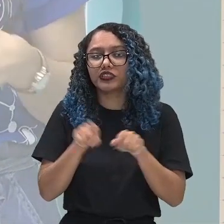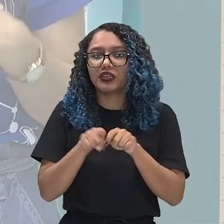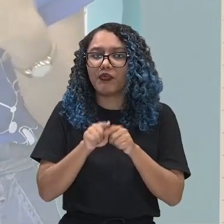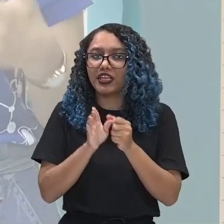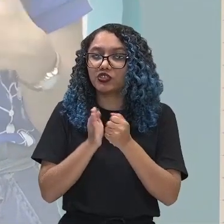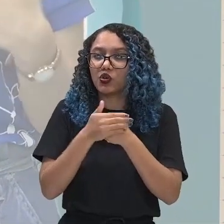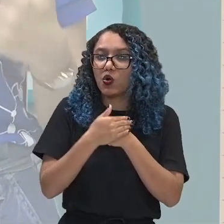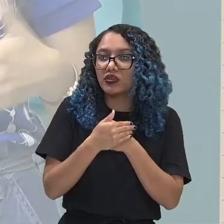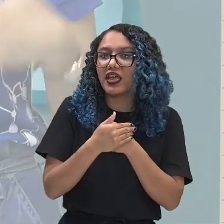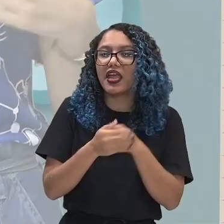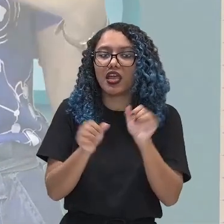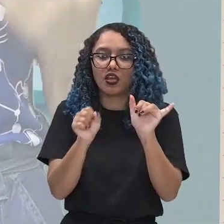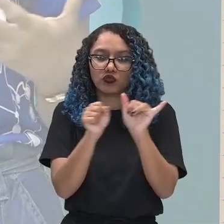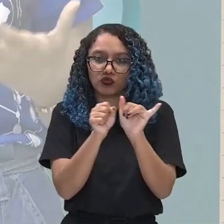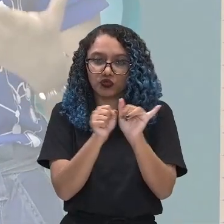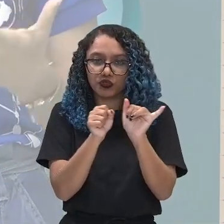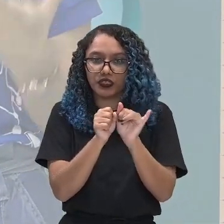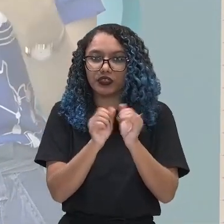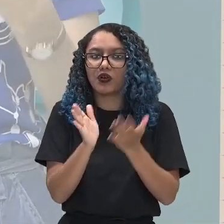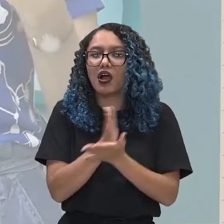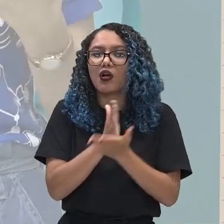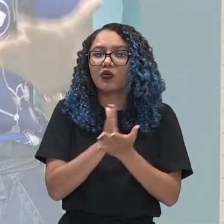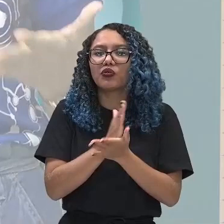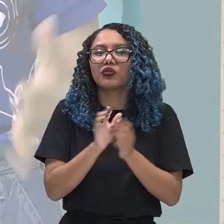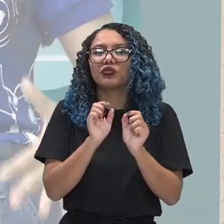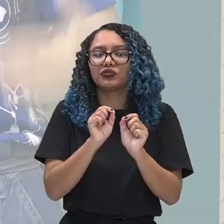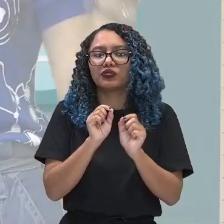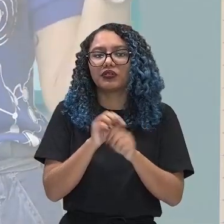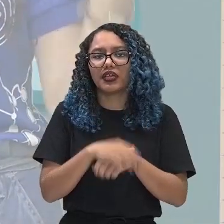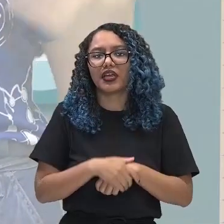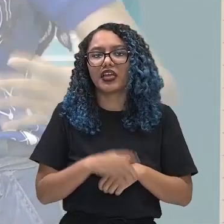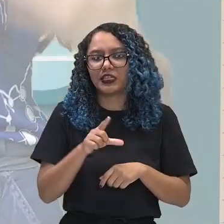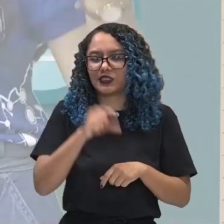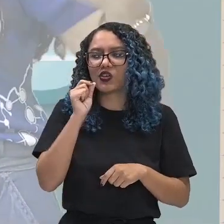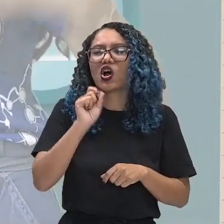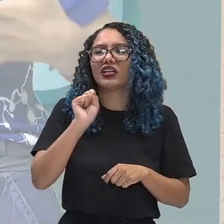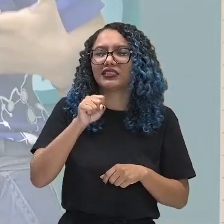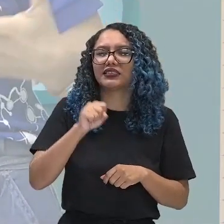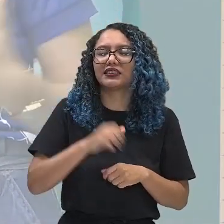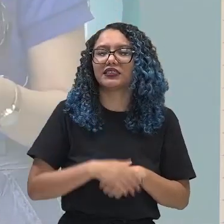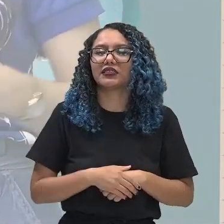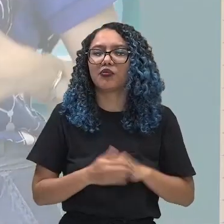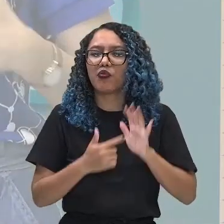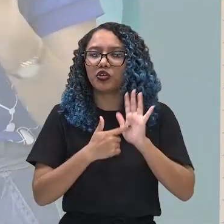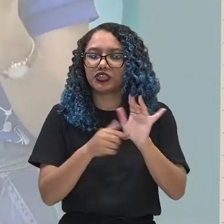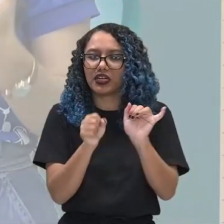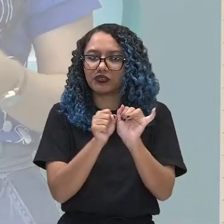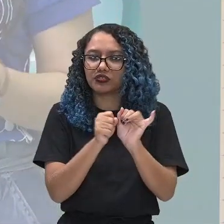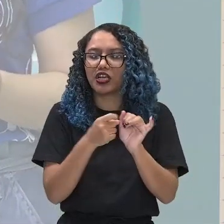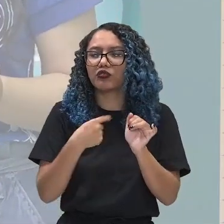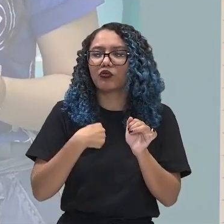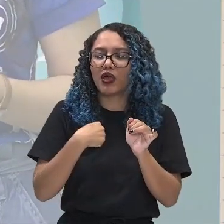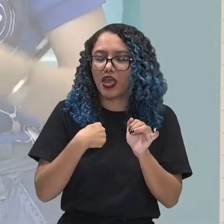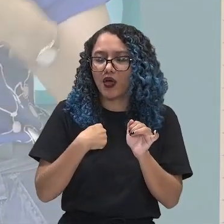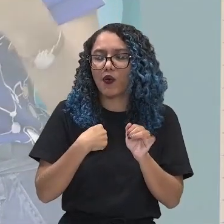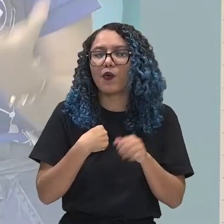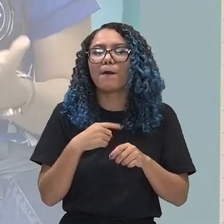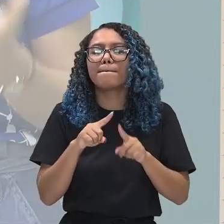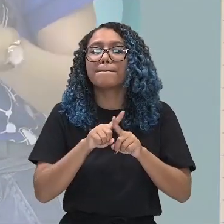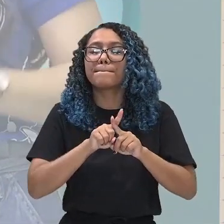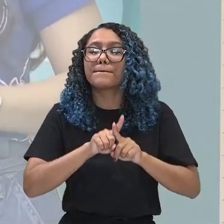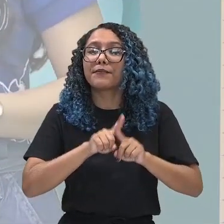Alguns textos realmente preferem deixar em primeira pessoa para dizer, olha, a minha opinião está aqui. Outros